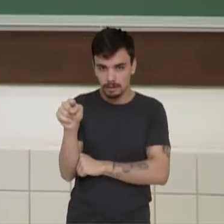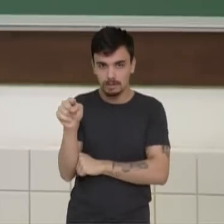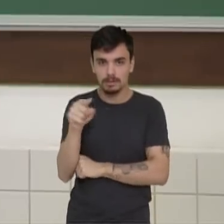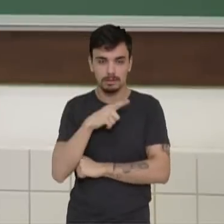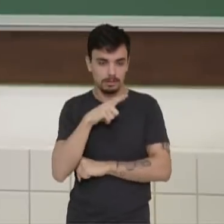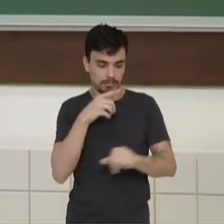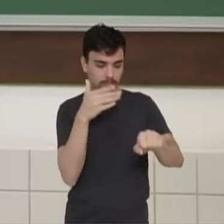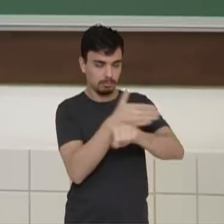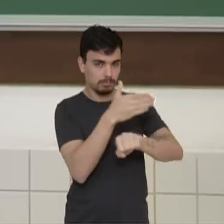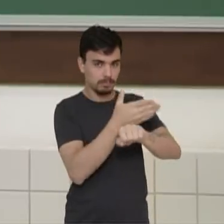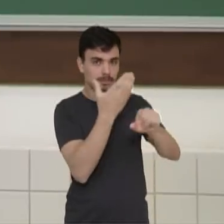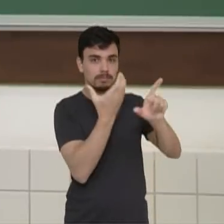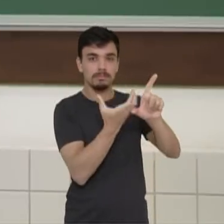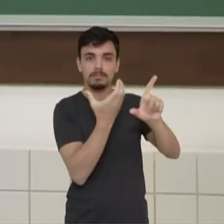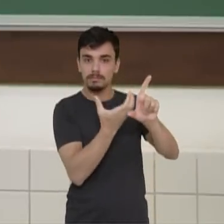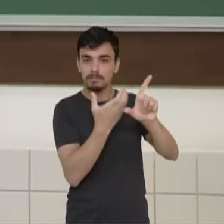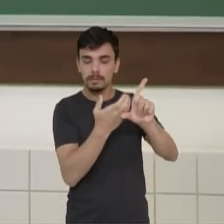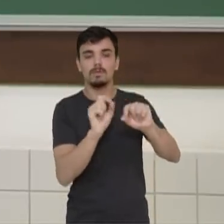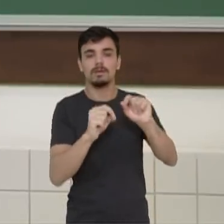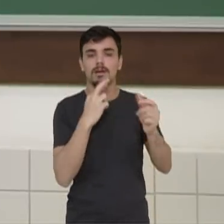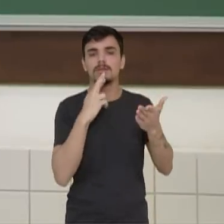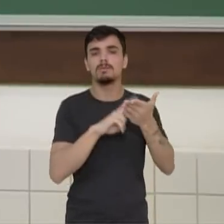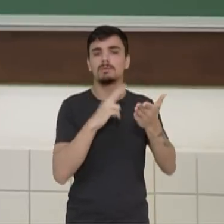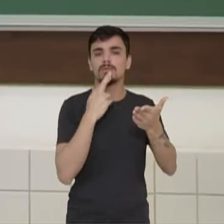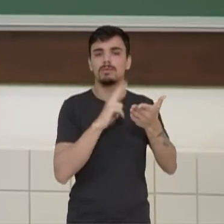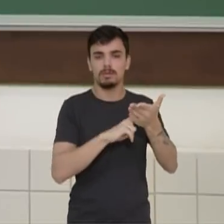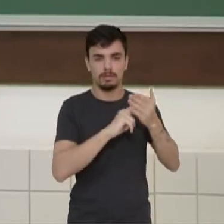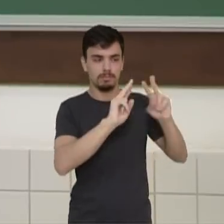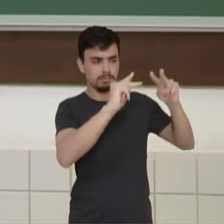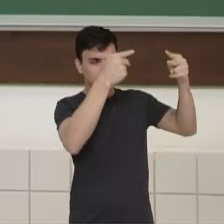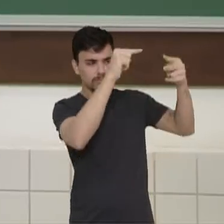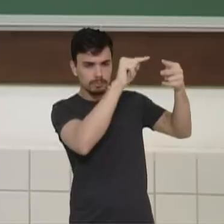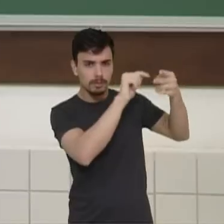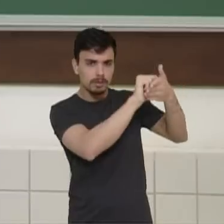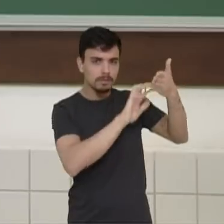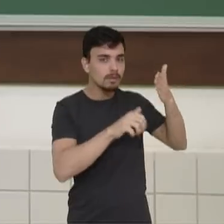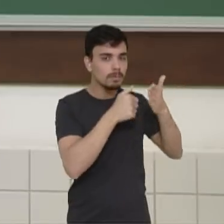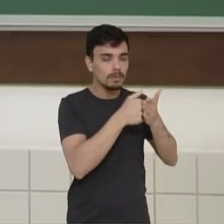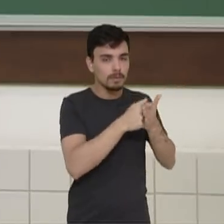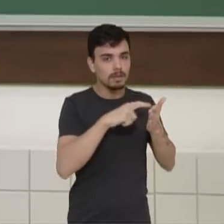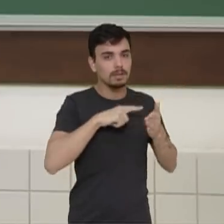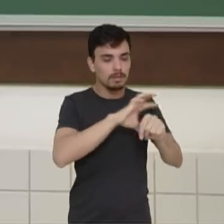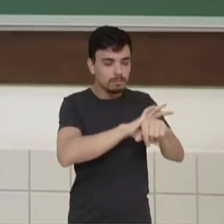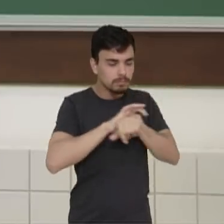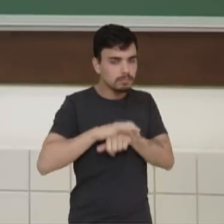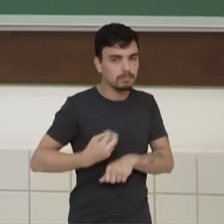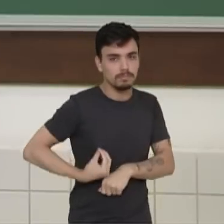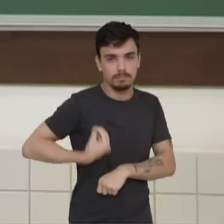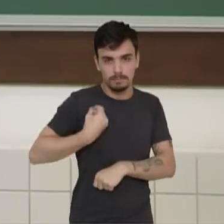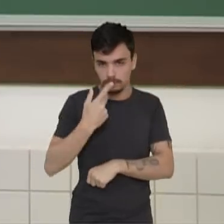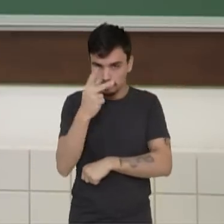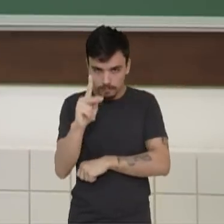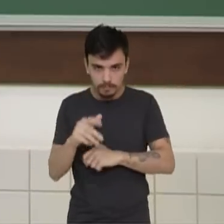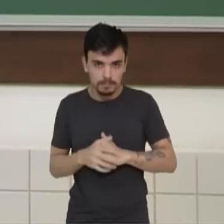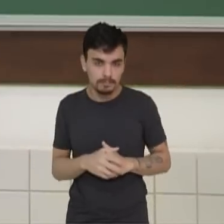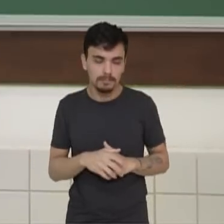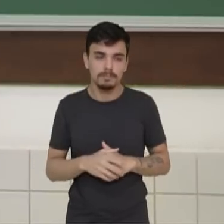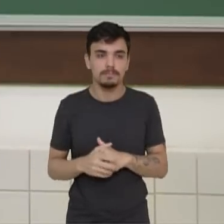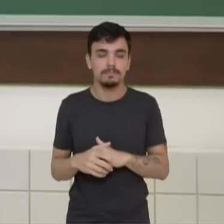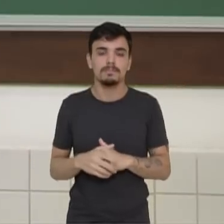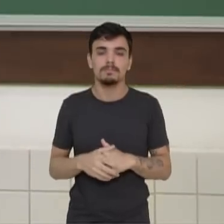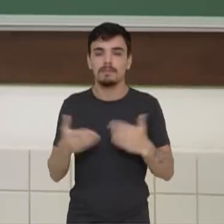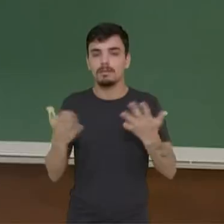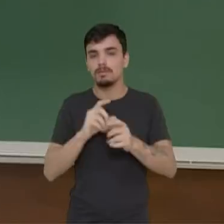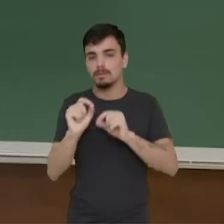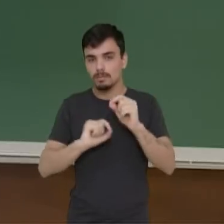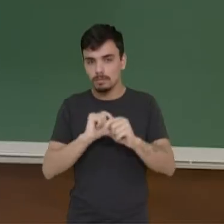têm acesso ao aplicativo do Google Classroom para responder ao formulário de questões e clicar no link de acesso para validar a presença de vocês. Vamos